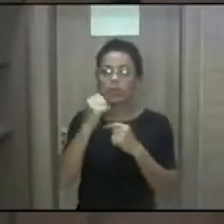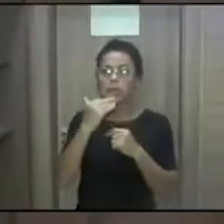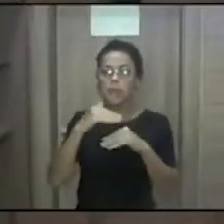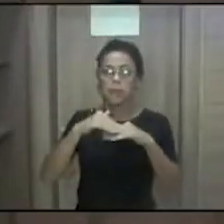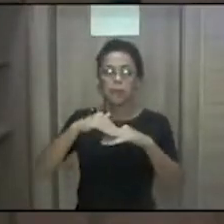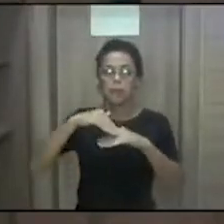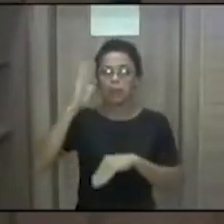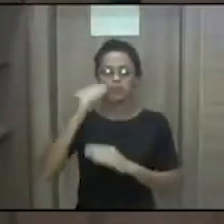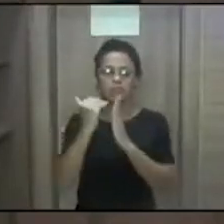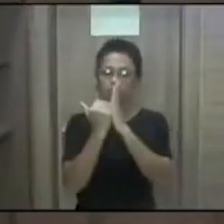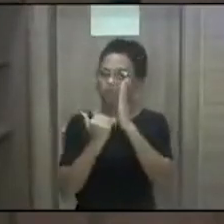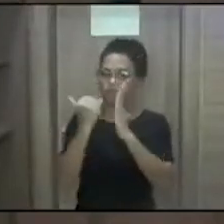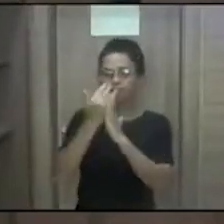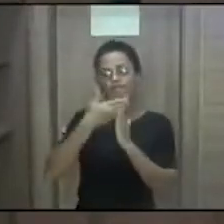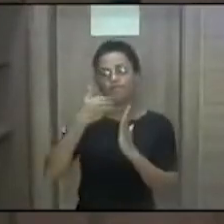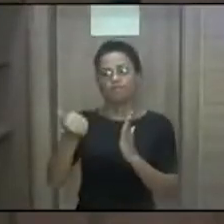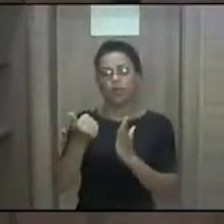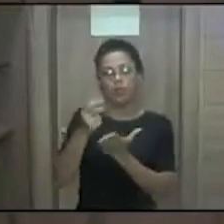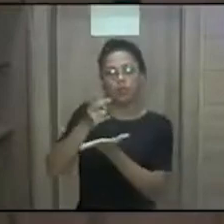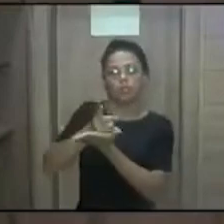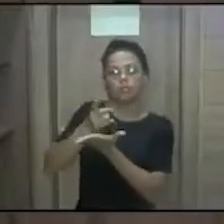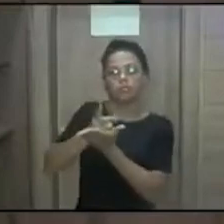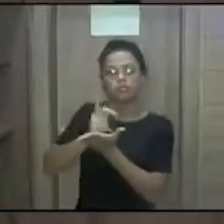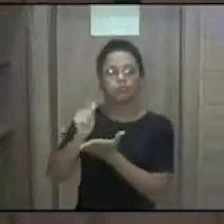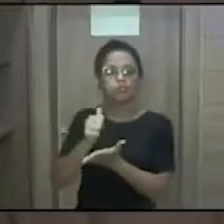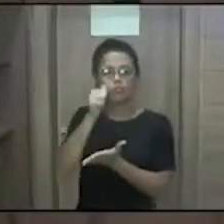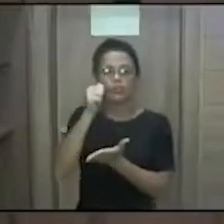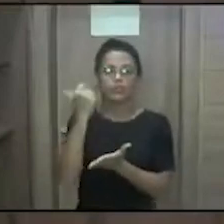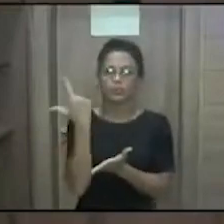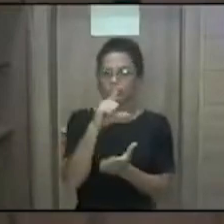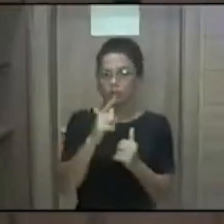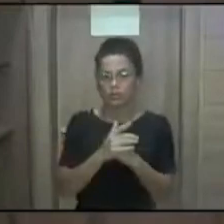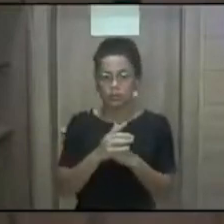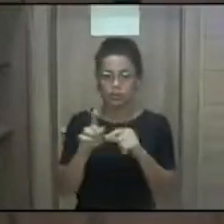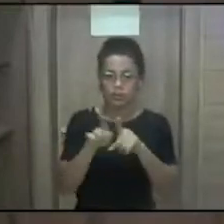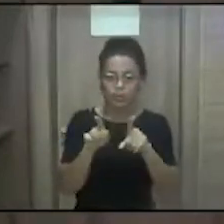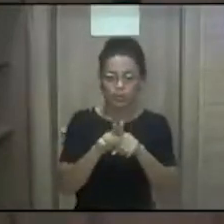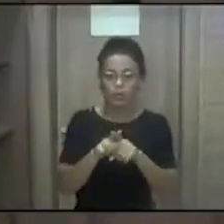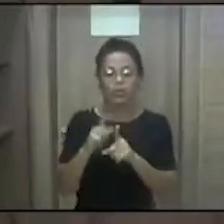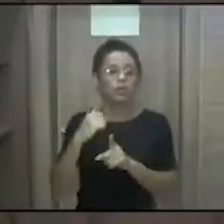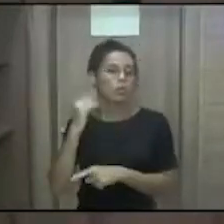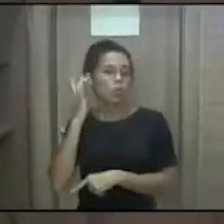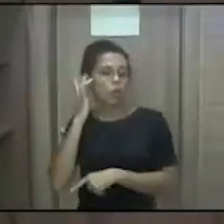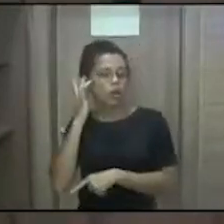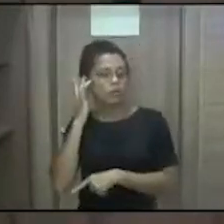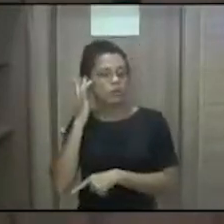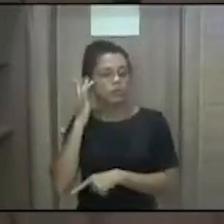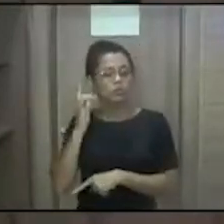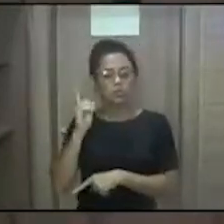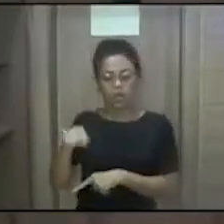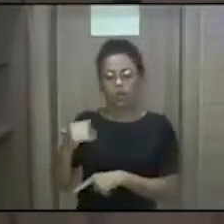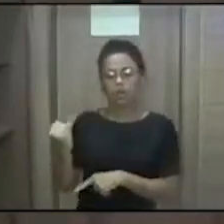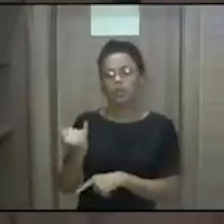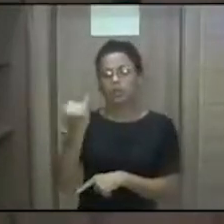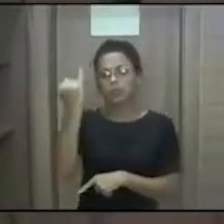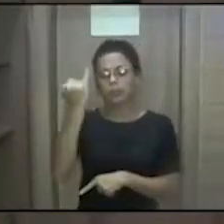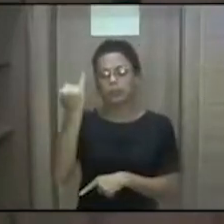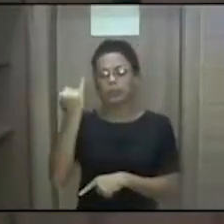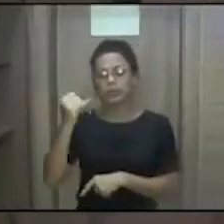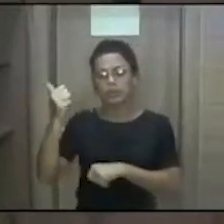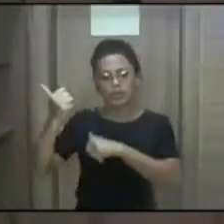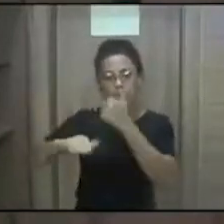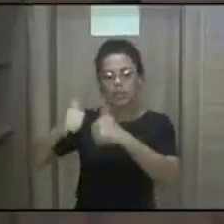dessa prótese do que o modelo da prótese convencional com bem a conduta ISO. Então, eu acho que é um elemento importante de analisar, essa